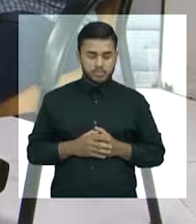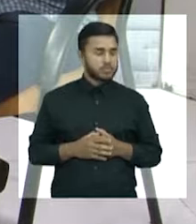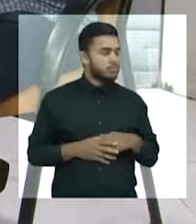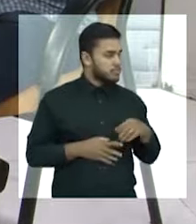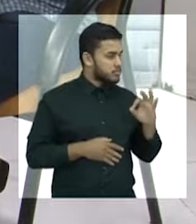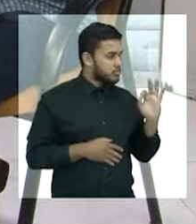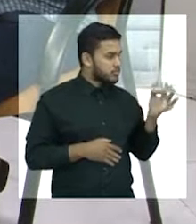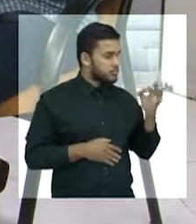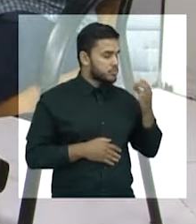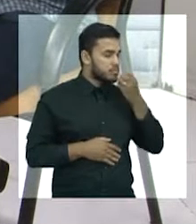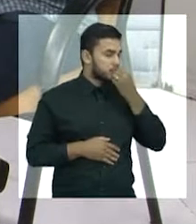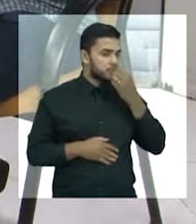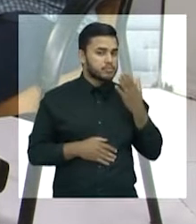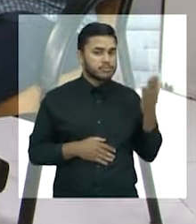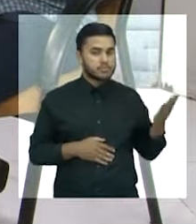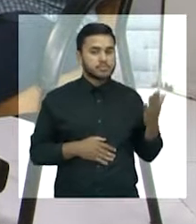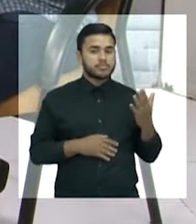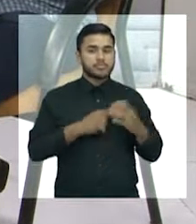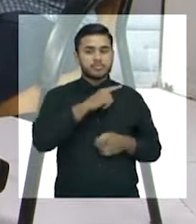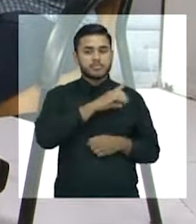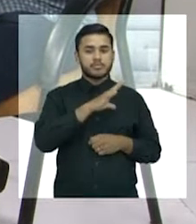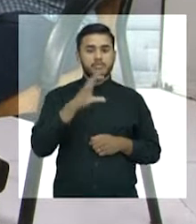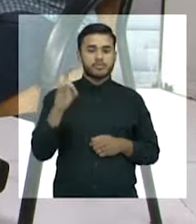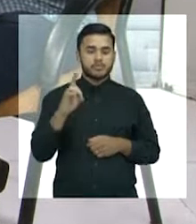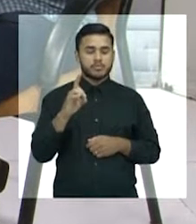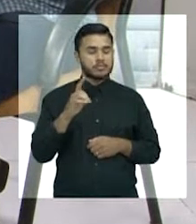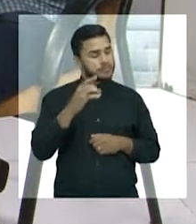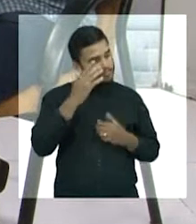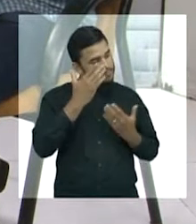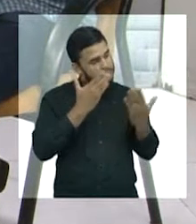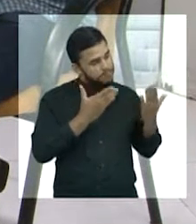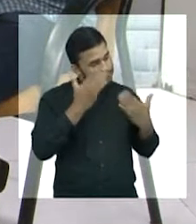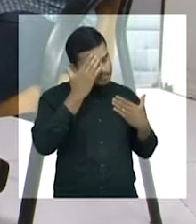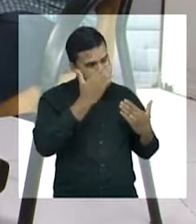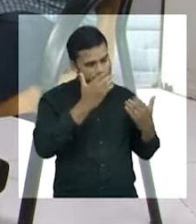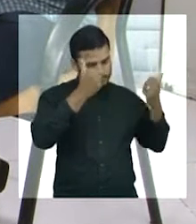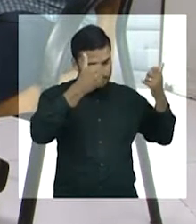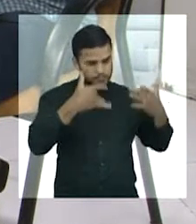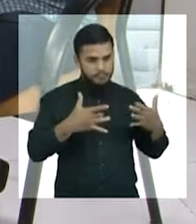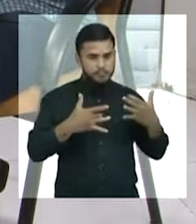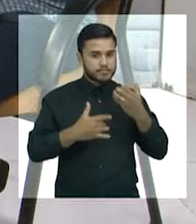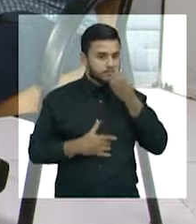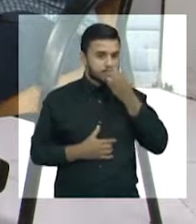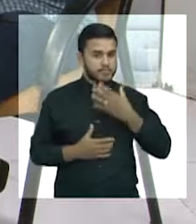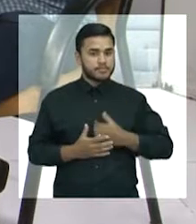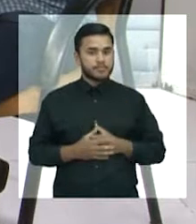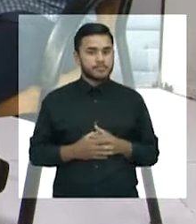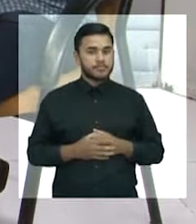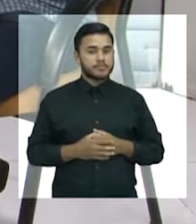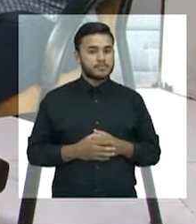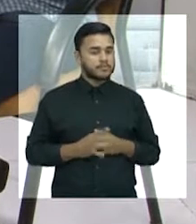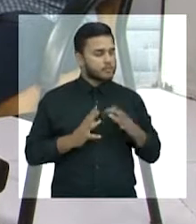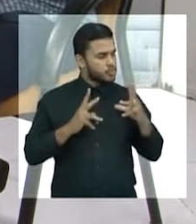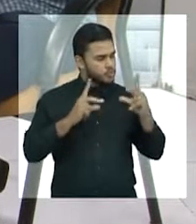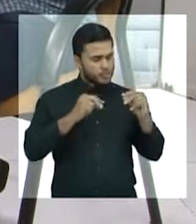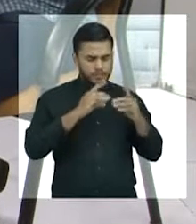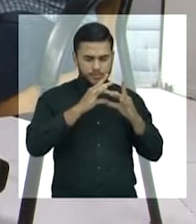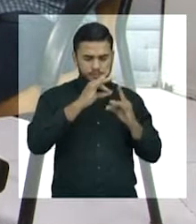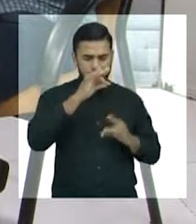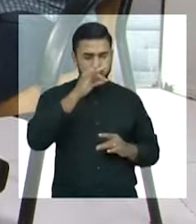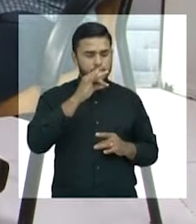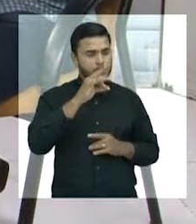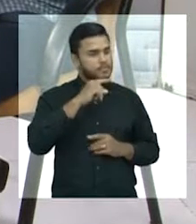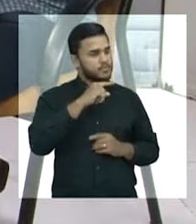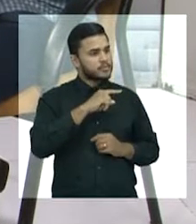de Vigilância Ambiental da Prefeitura de Fortaleza. Eu agradeço pelos esclarecimentos e por todos esses detalhes que você